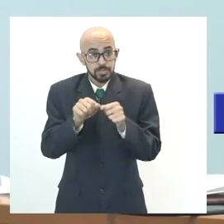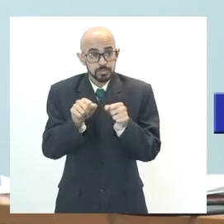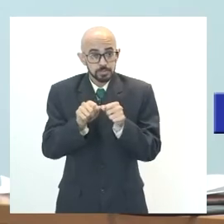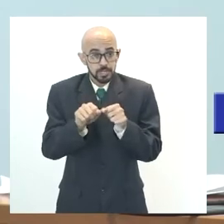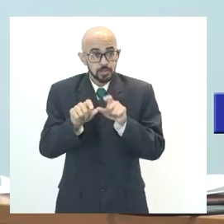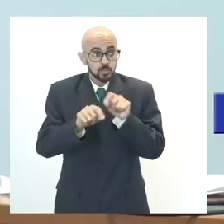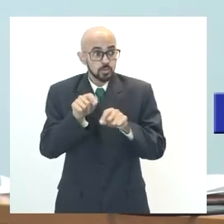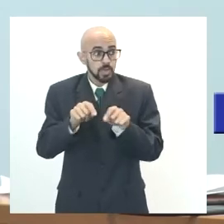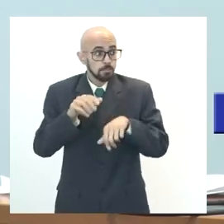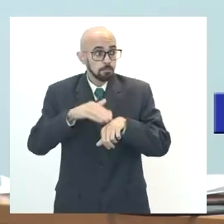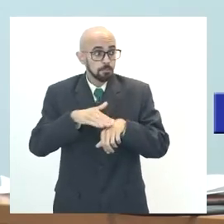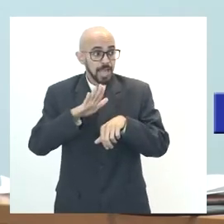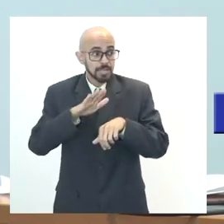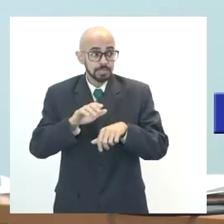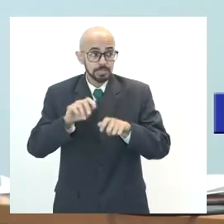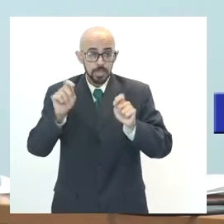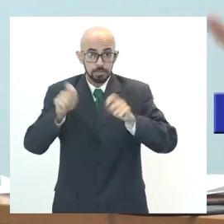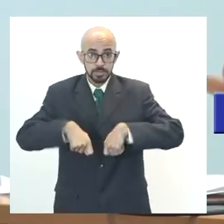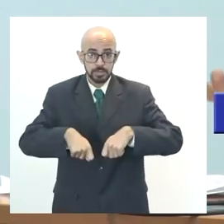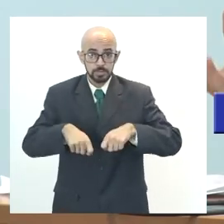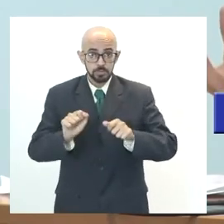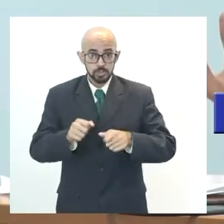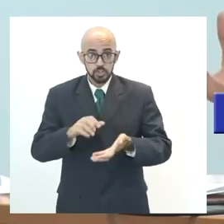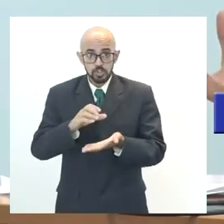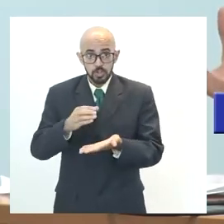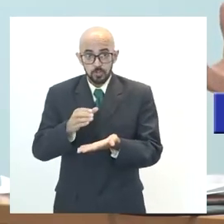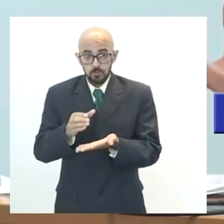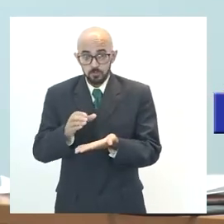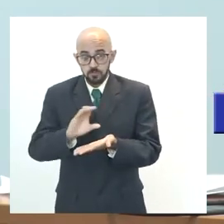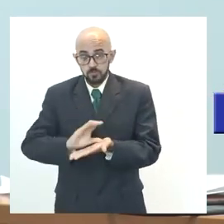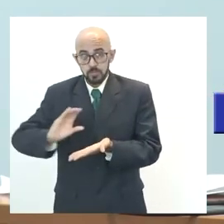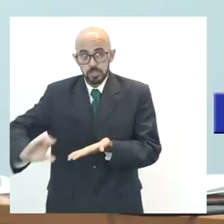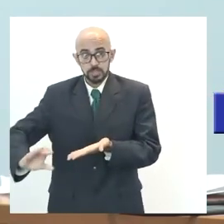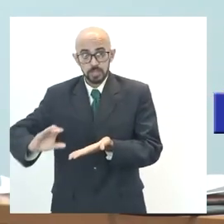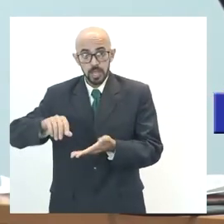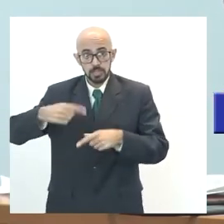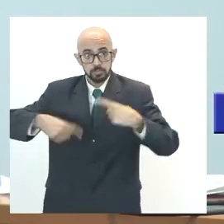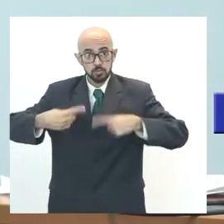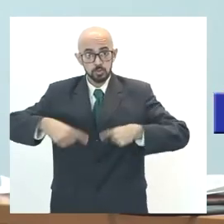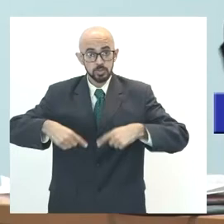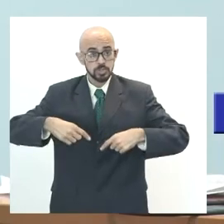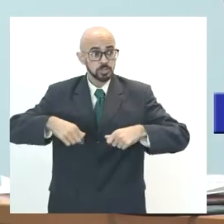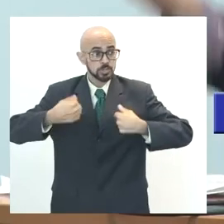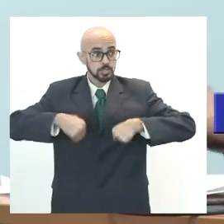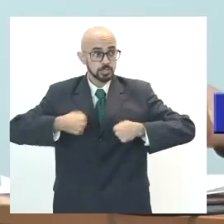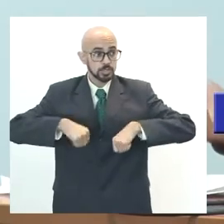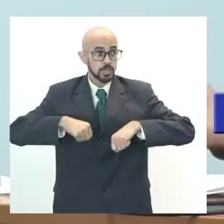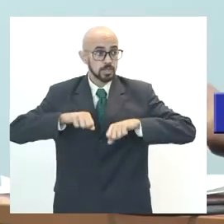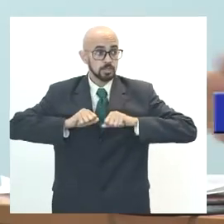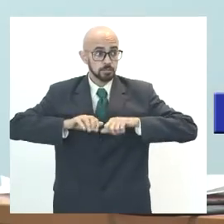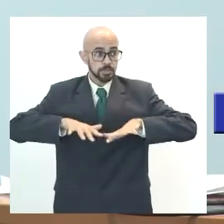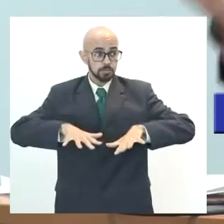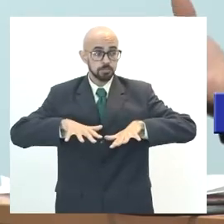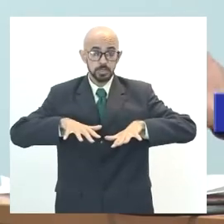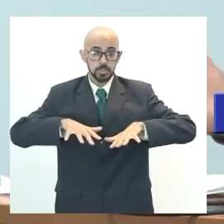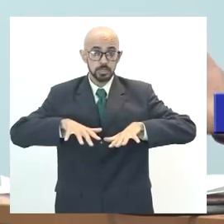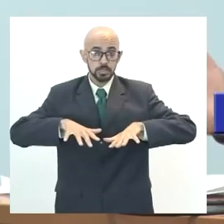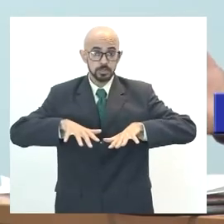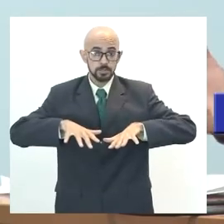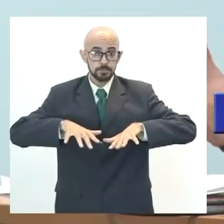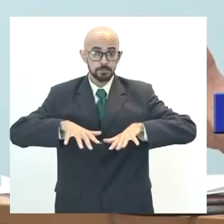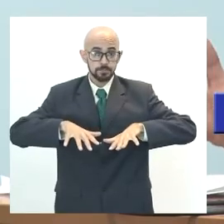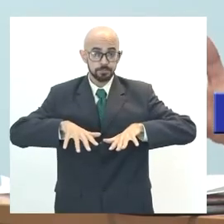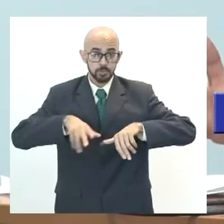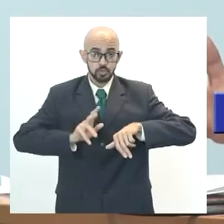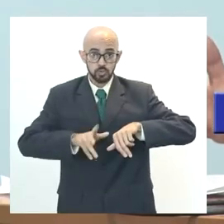a gente tivesse mais recursos para financiar o serviço público e todas as políticas sociais necessárias nesse momento de pandemia e de forma Permanente